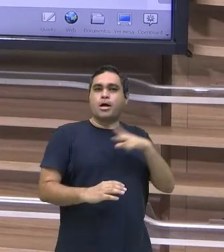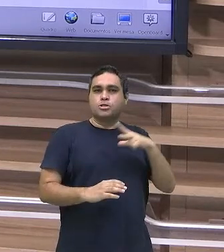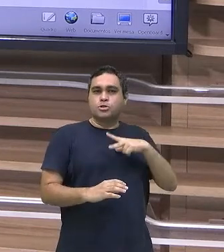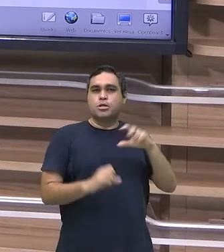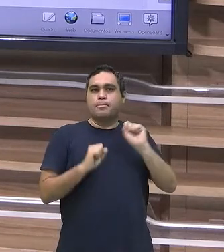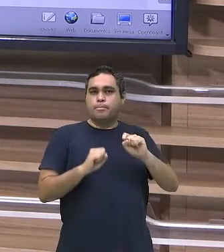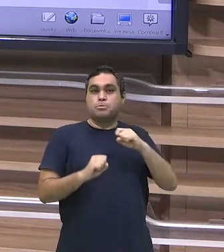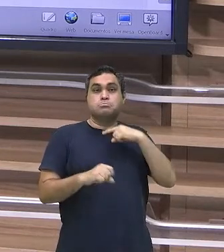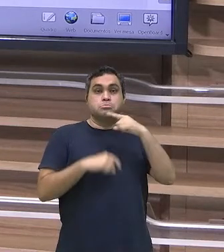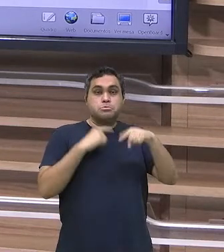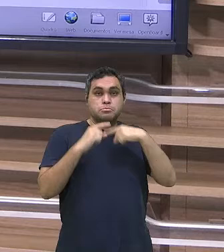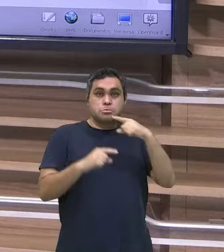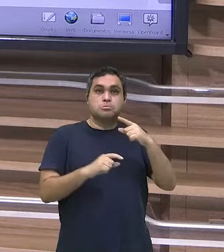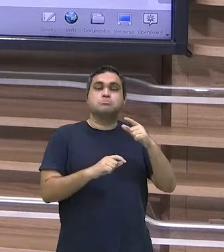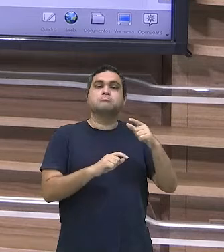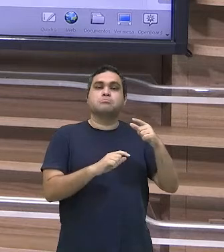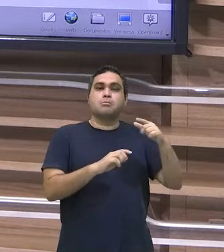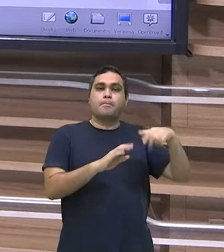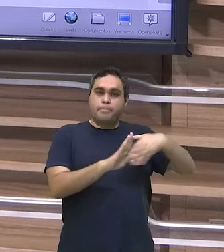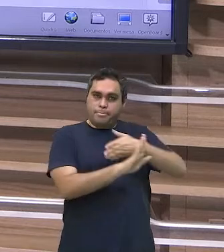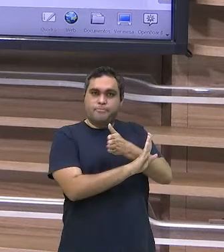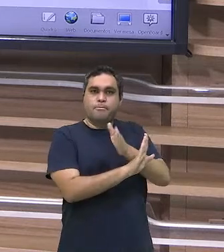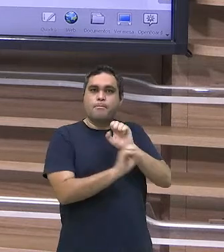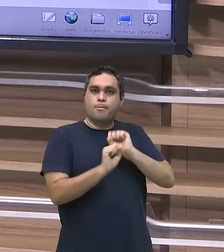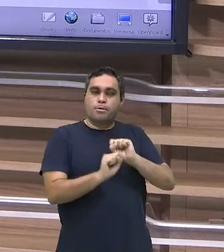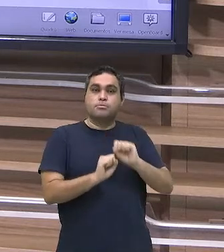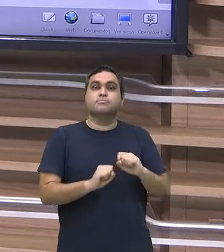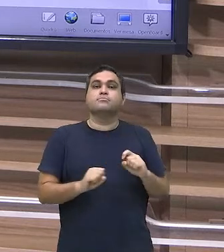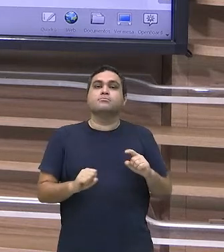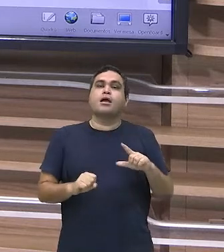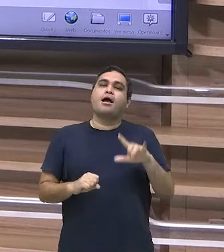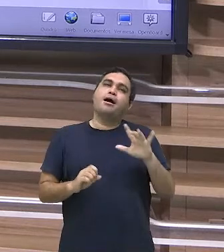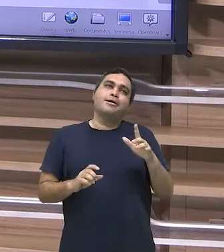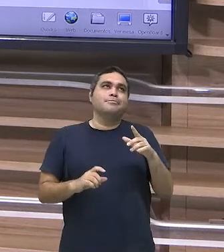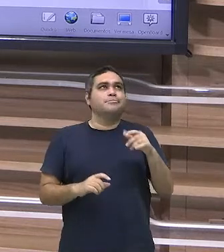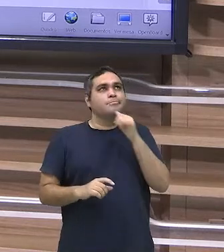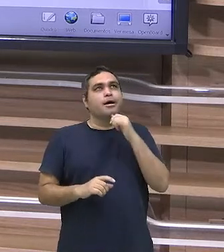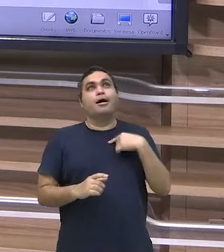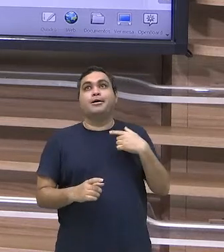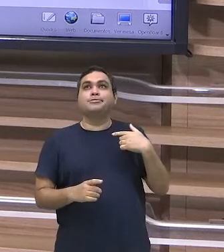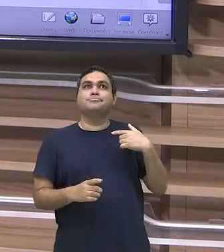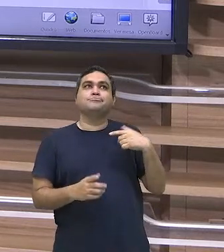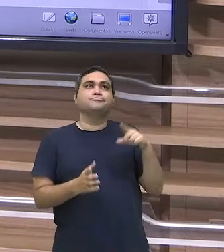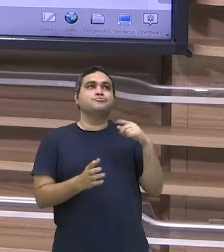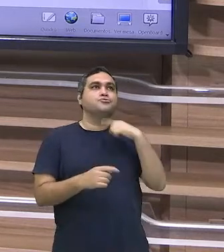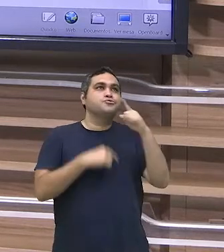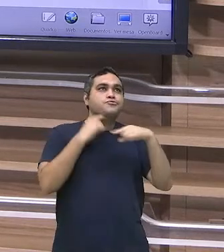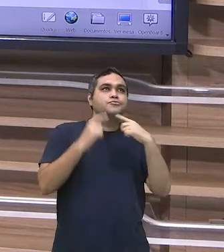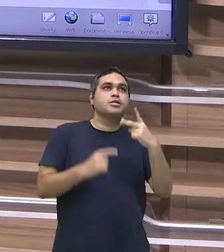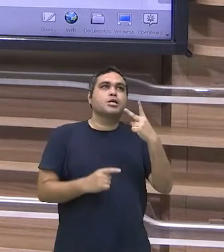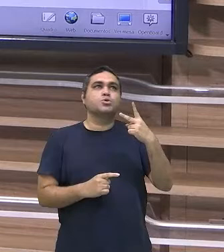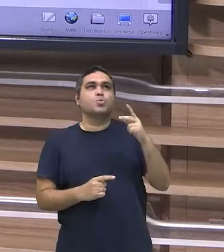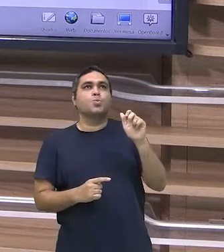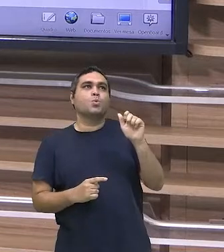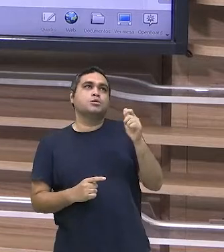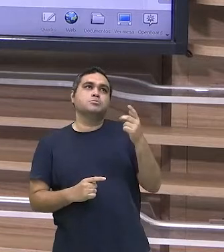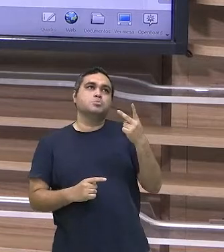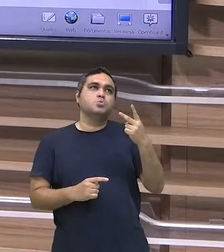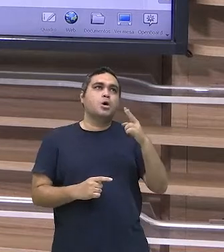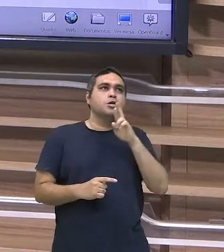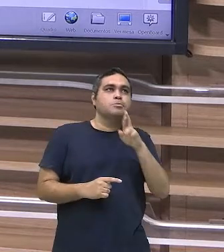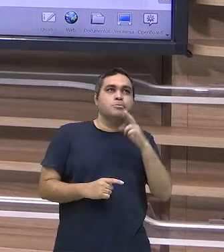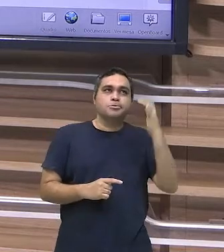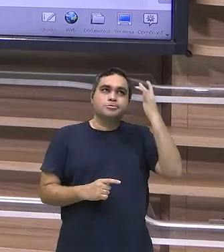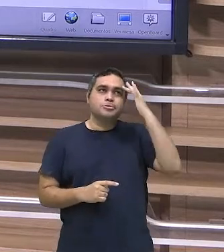as dúvidas de vocês. Ah, professora, fiquei em dúvida em 2 alternativas, e aí você já tira a sua dúvida também